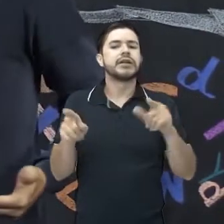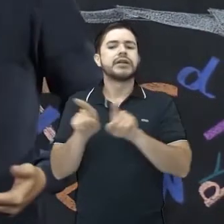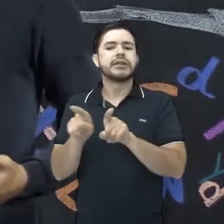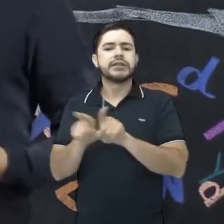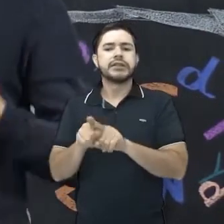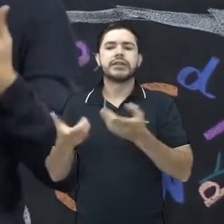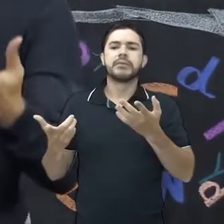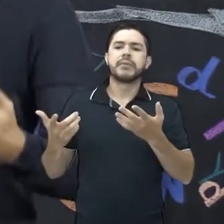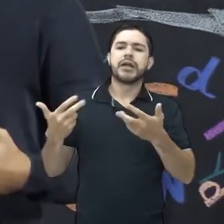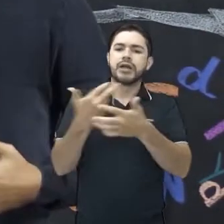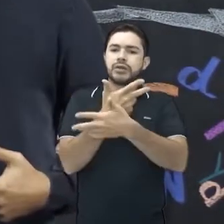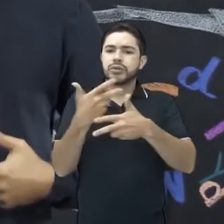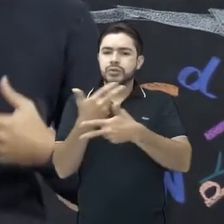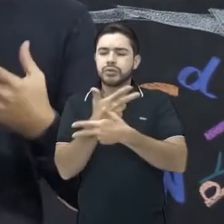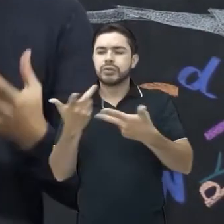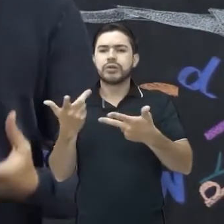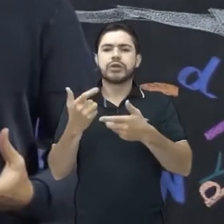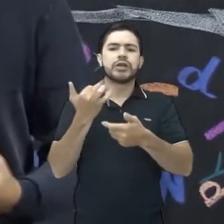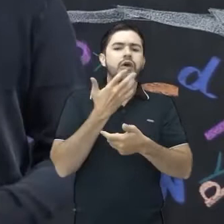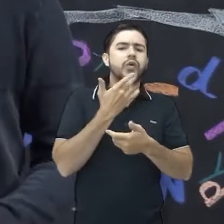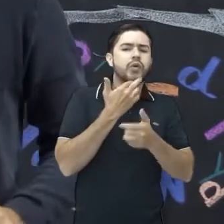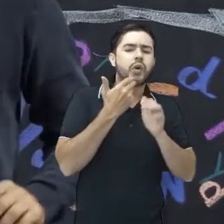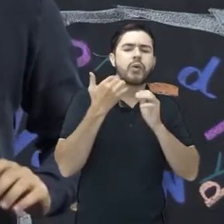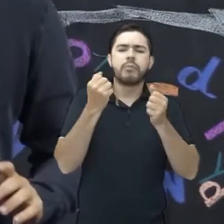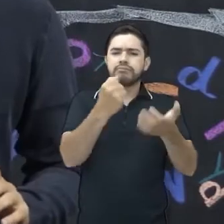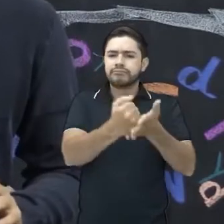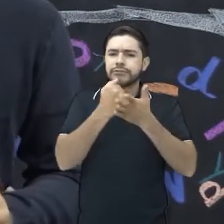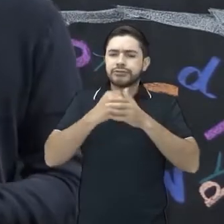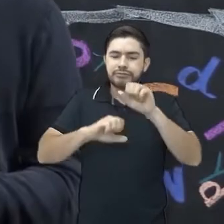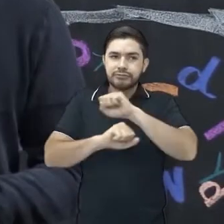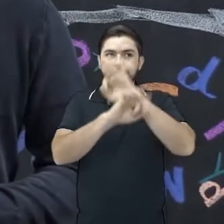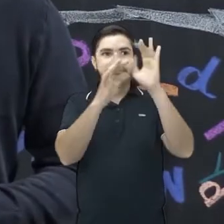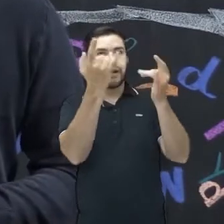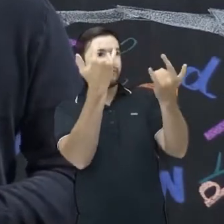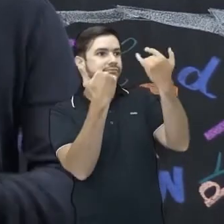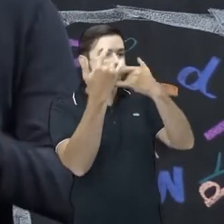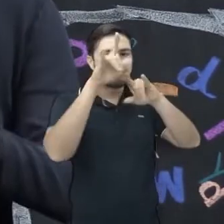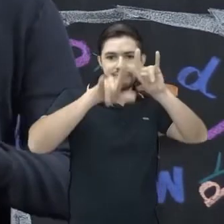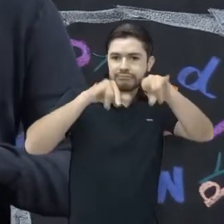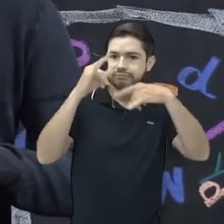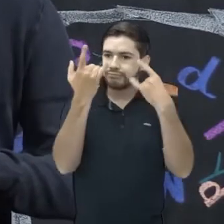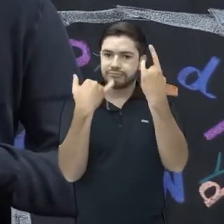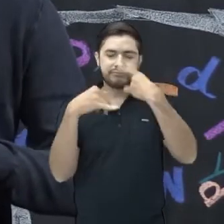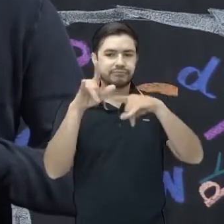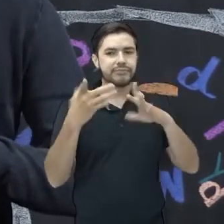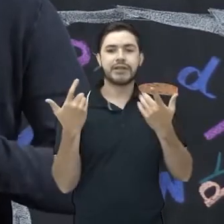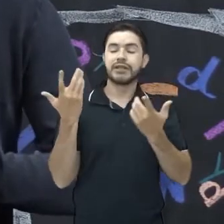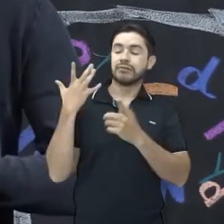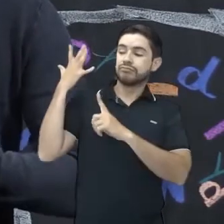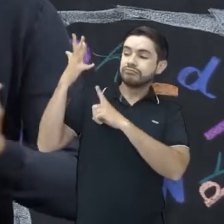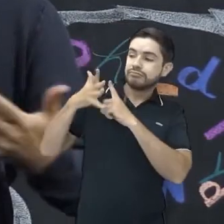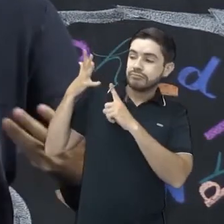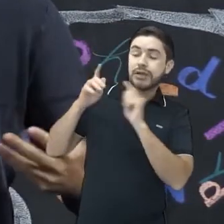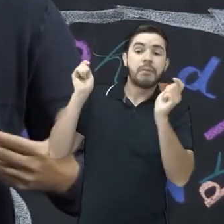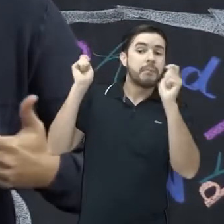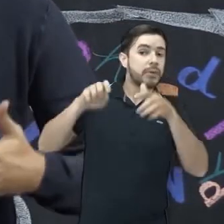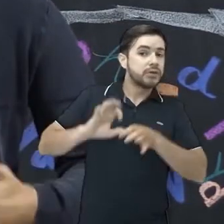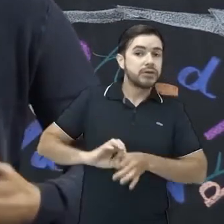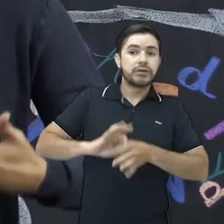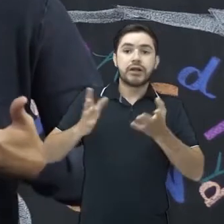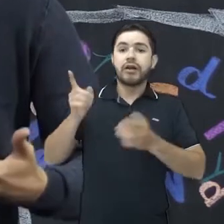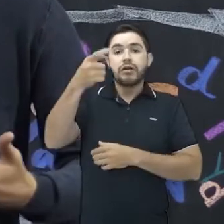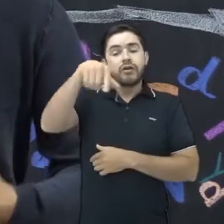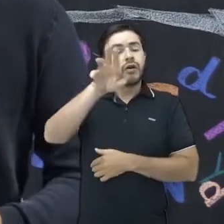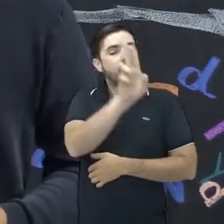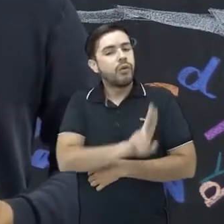tópicos que te auxiliem, com cores, com formatos e contextos. Ou seja, o seminário permite que você utilize diversos recursos